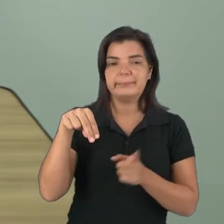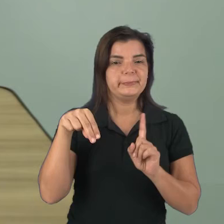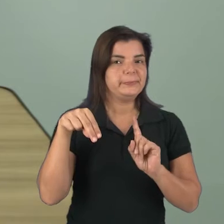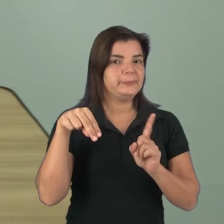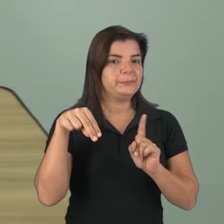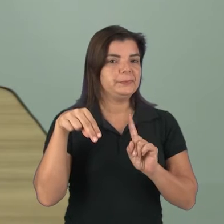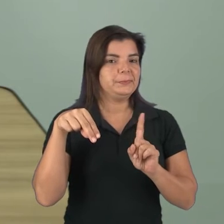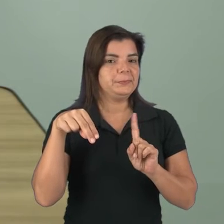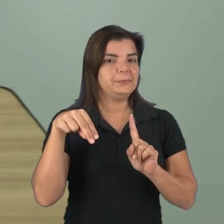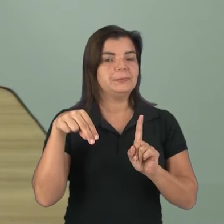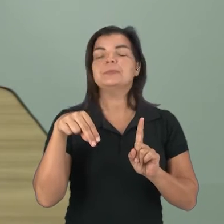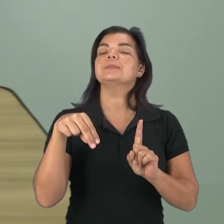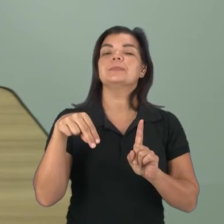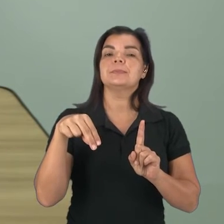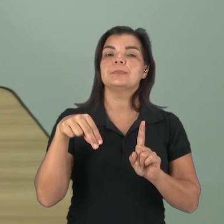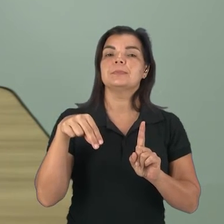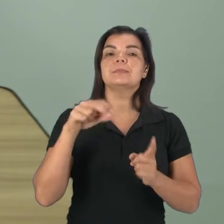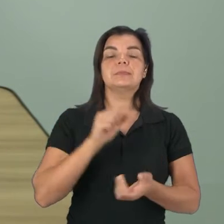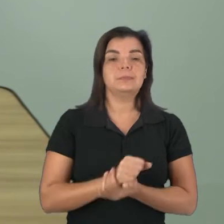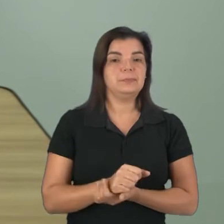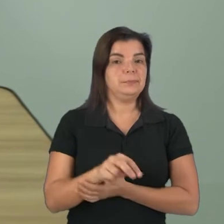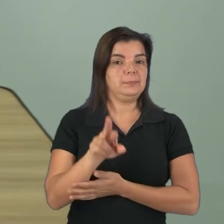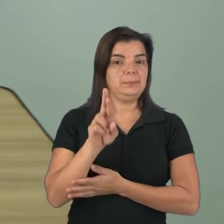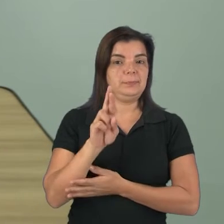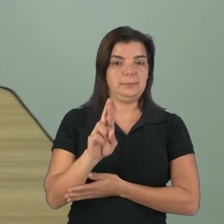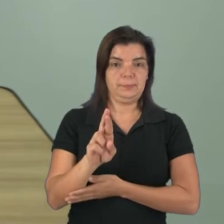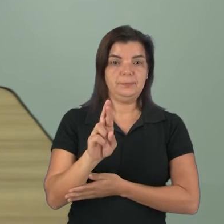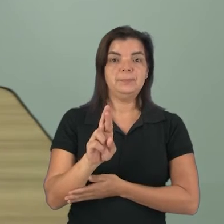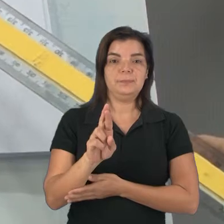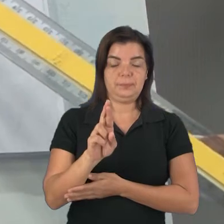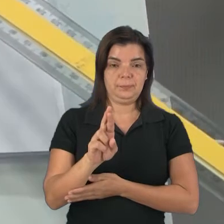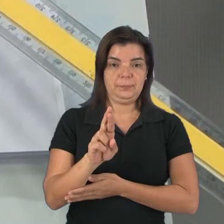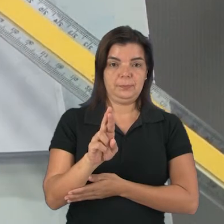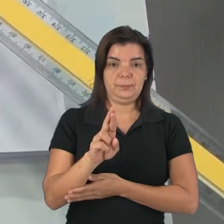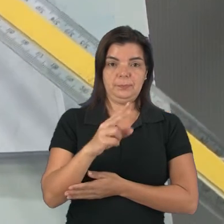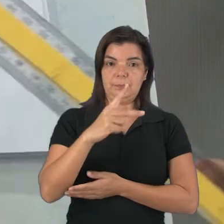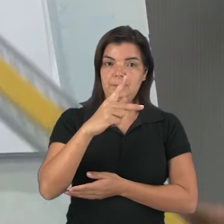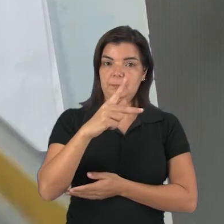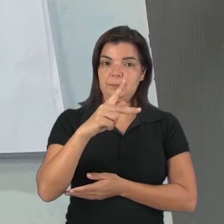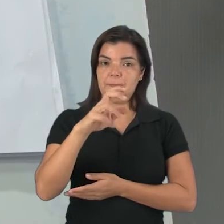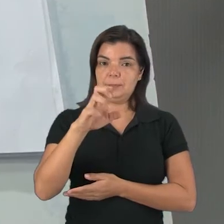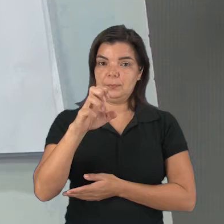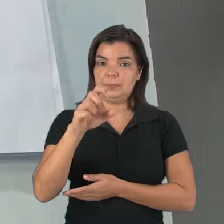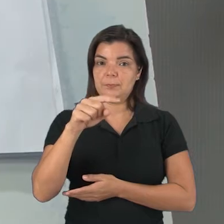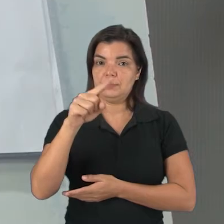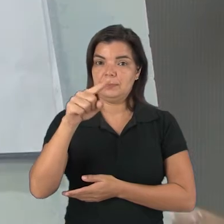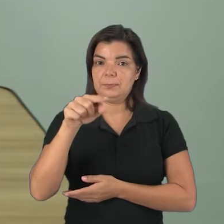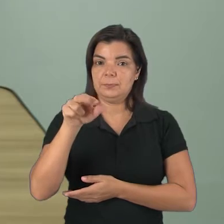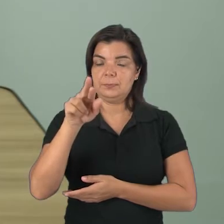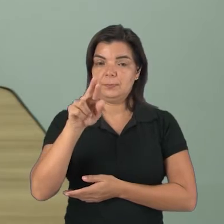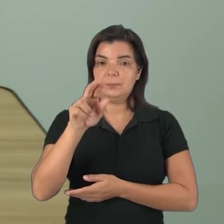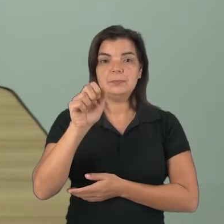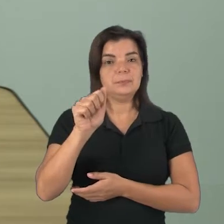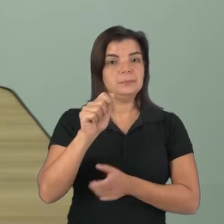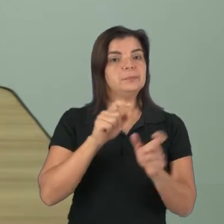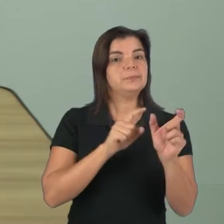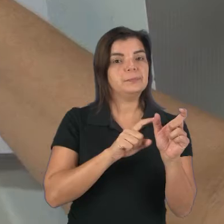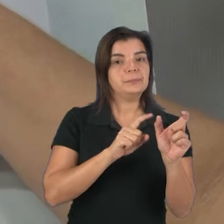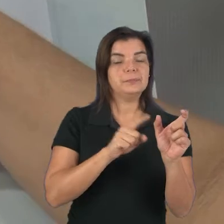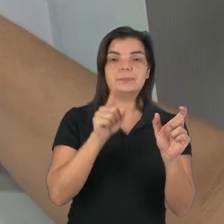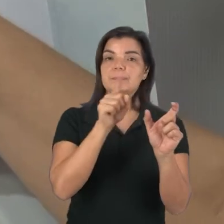não a letra R Pereira Esta é a